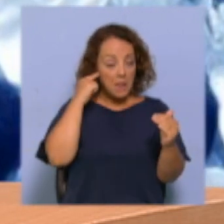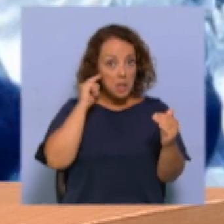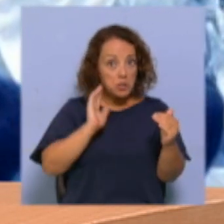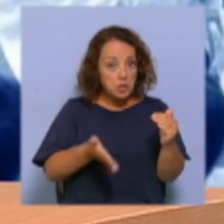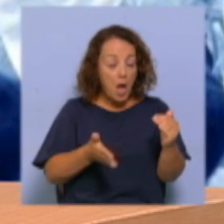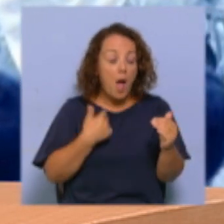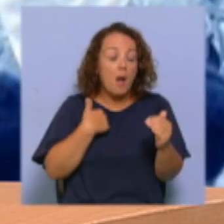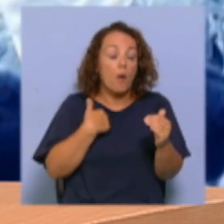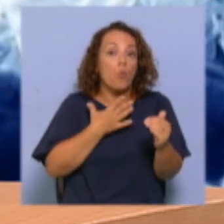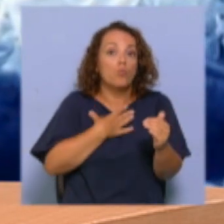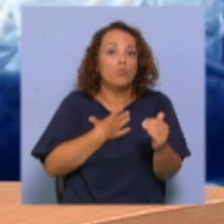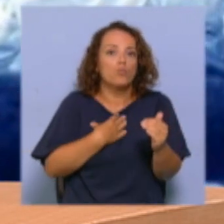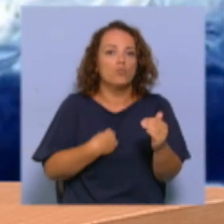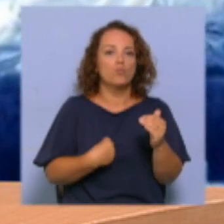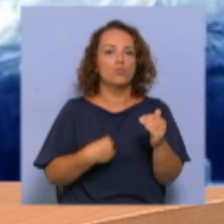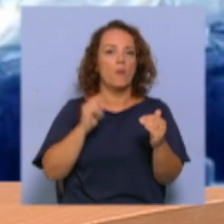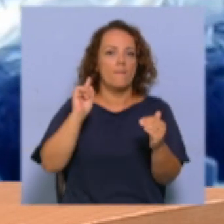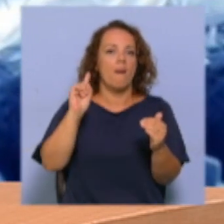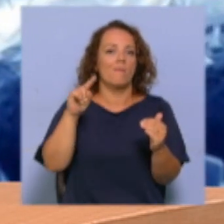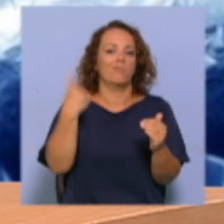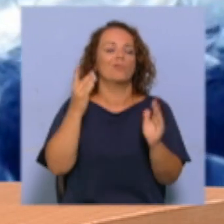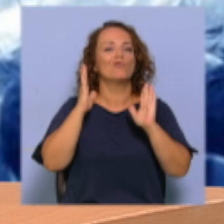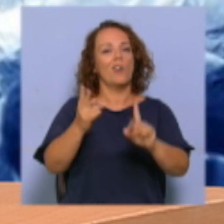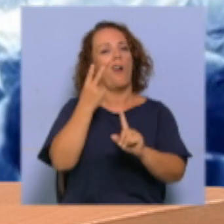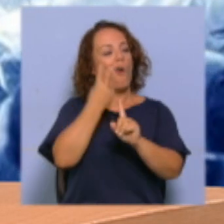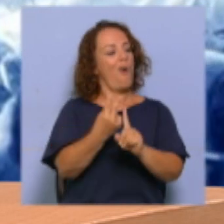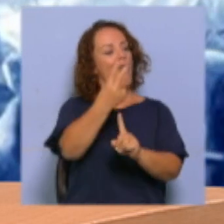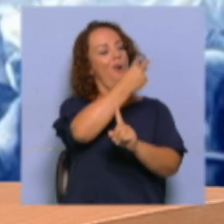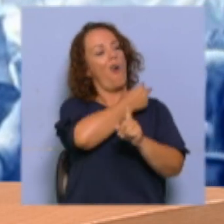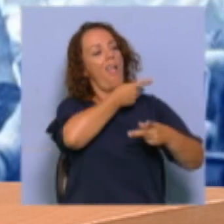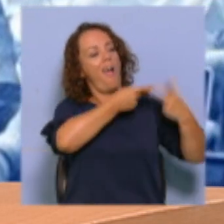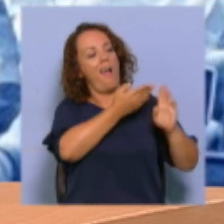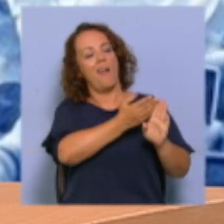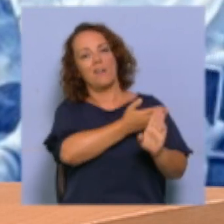fazer essa síntese. Acho que se a pandemia ensina